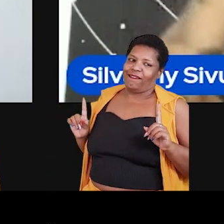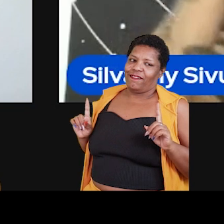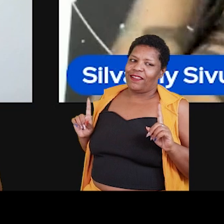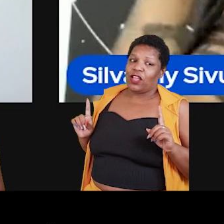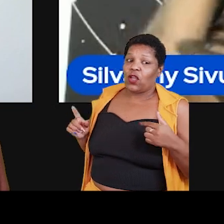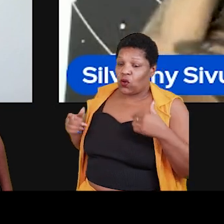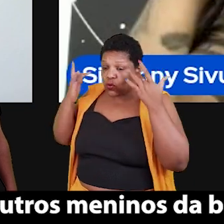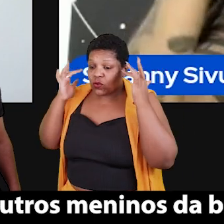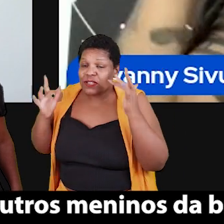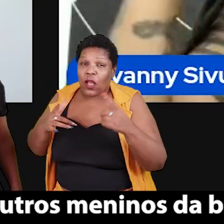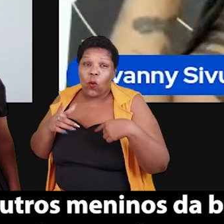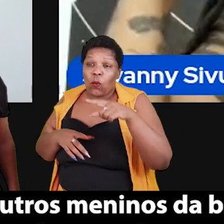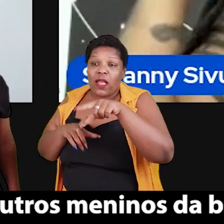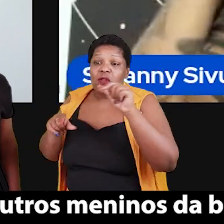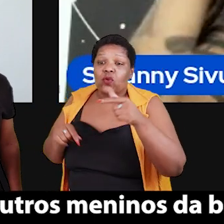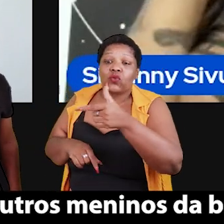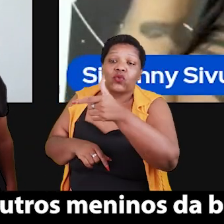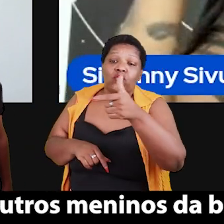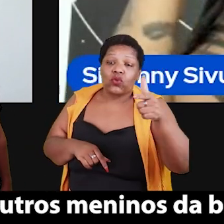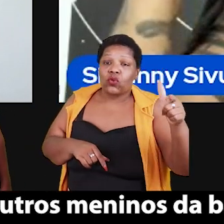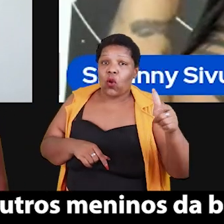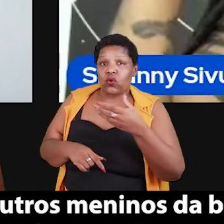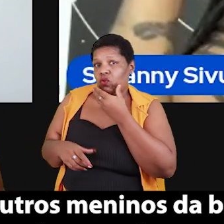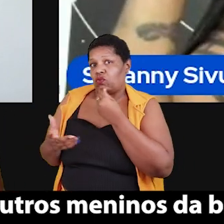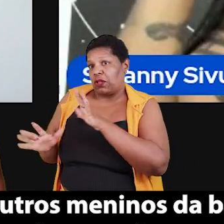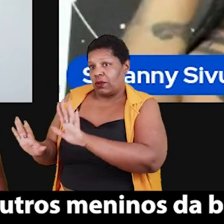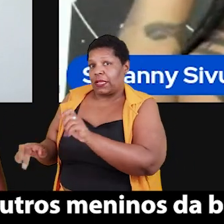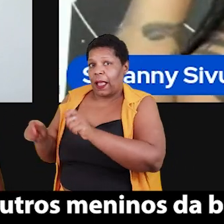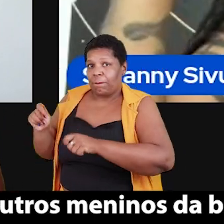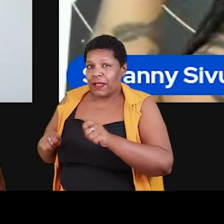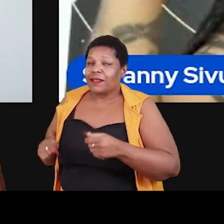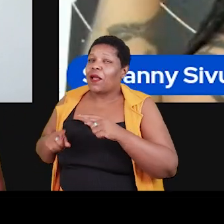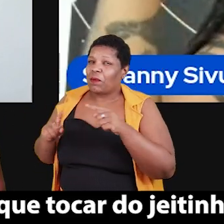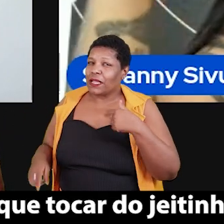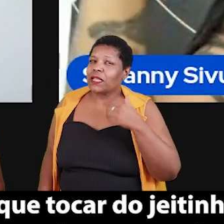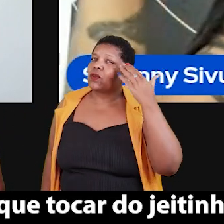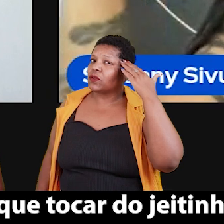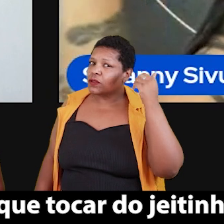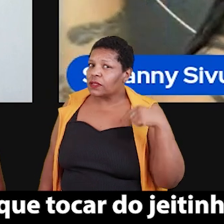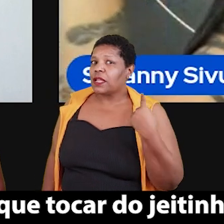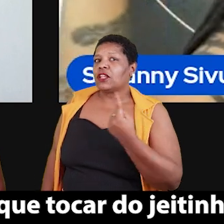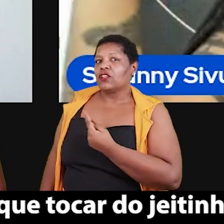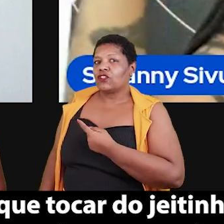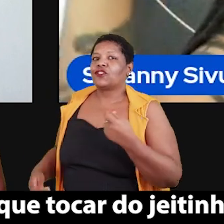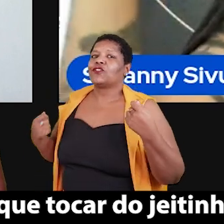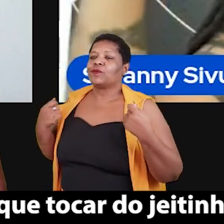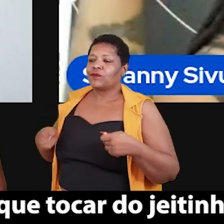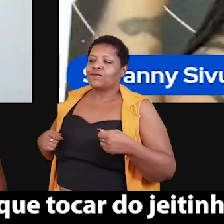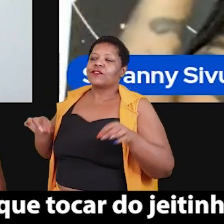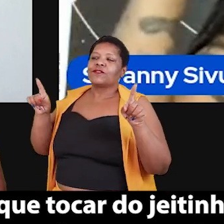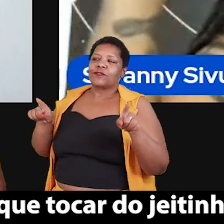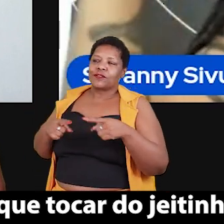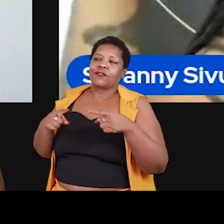sei como é o processo seletivo, o processo dos outros meninos da banda, mas eu sei que assim, a gente tem que tocar do jeitinho que